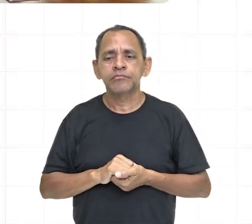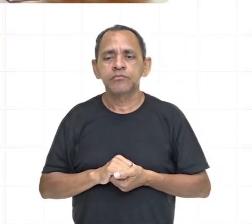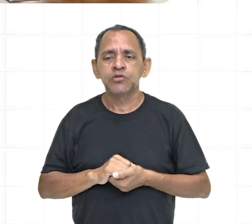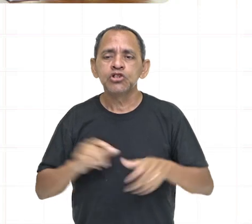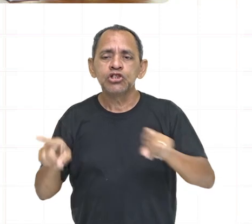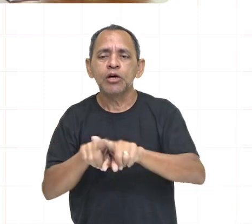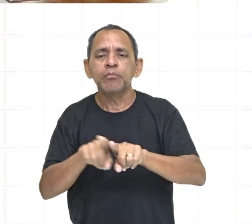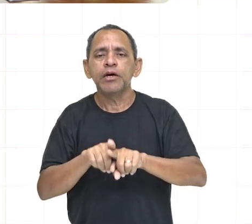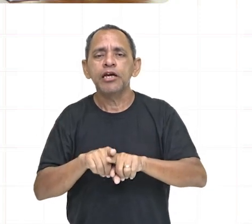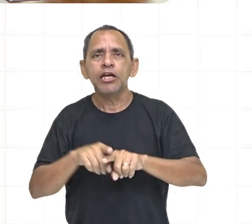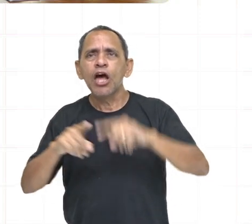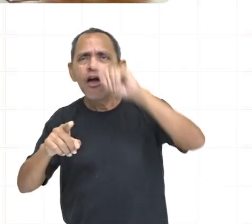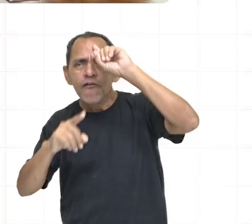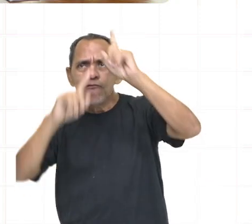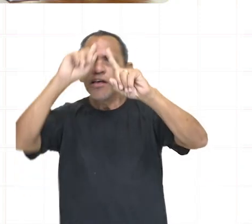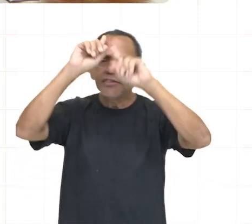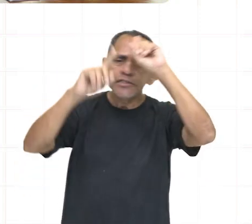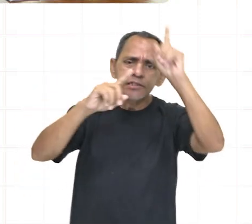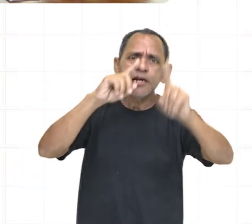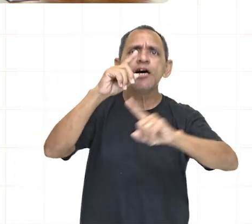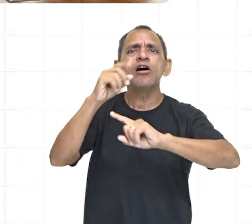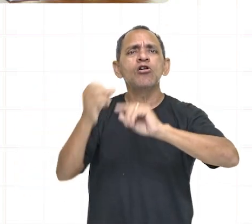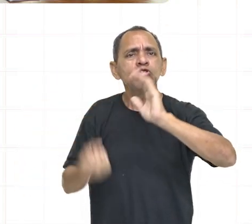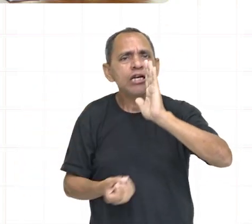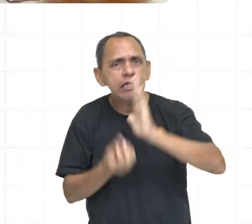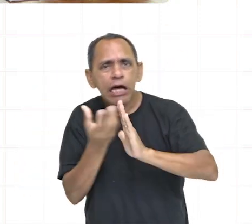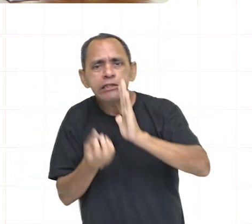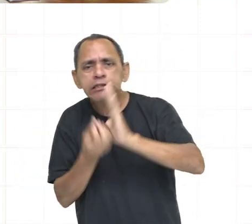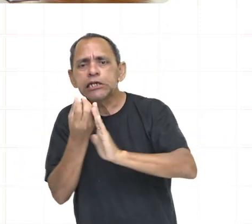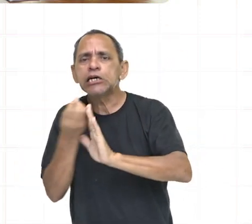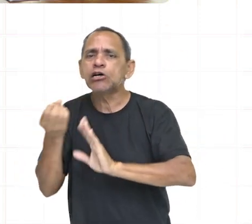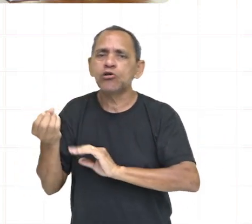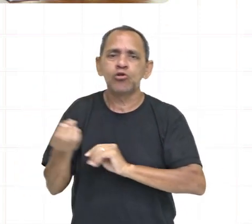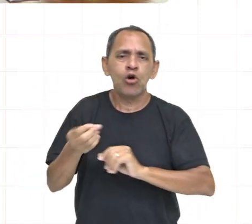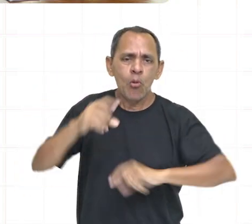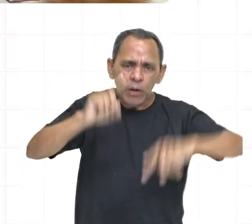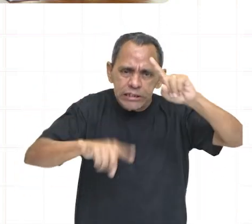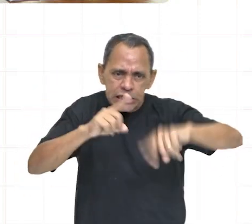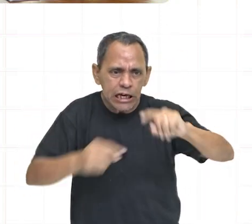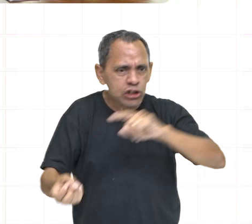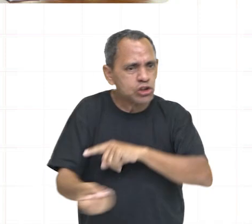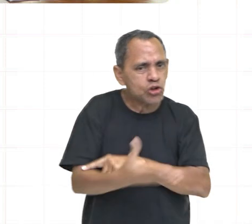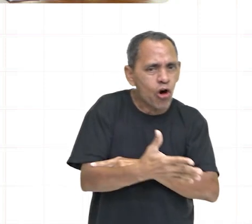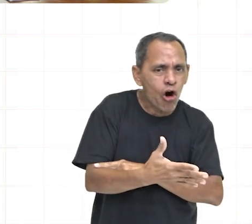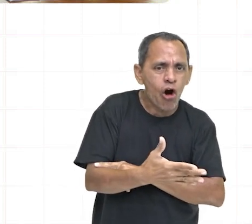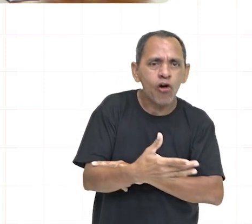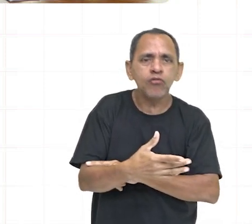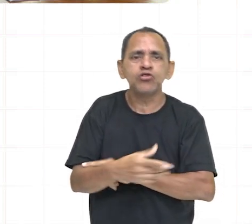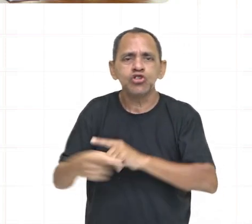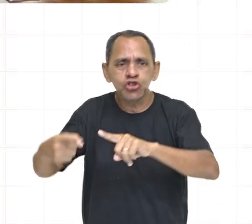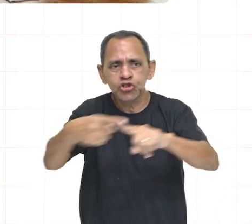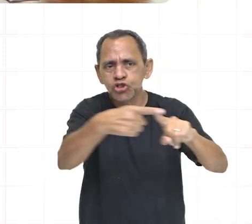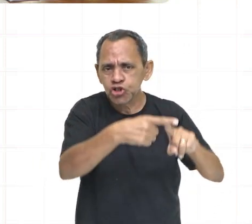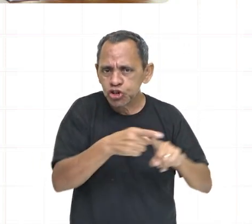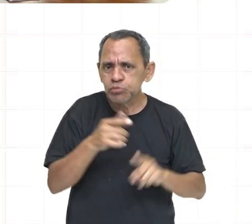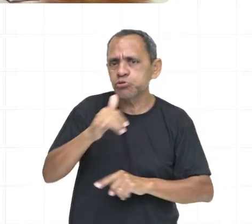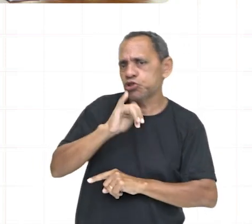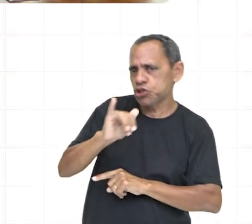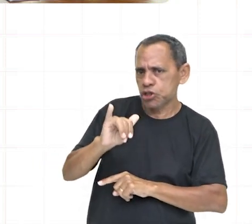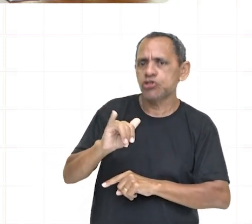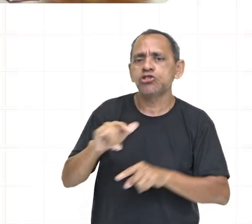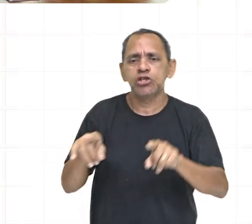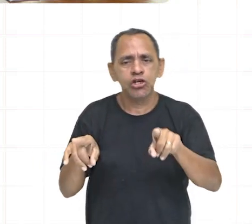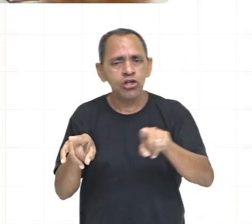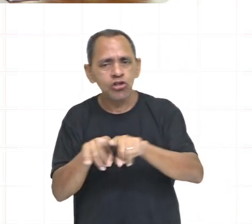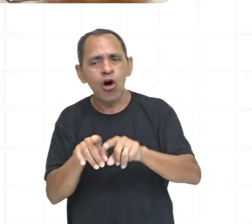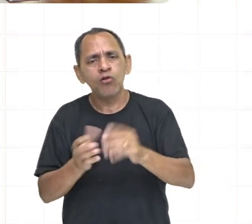da invenção, da ampliação, não é isso? Das inovações, nós temos também o aprimoramento daqueles serviços que